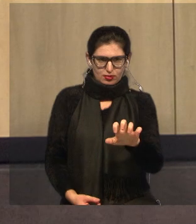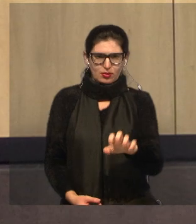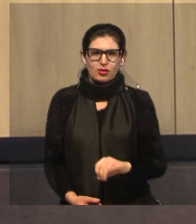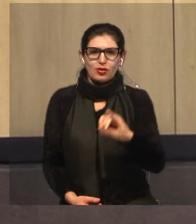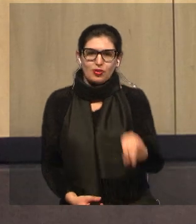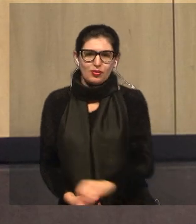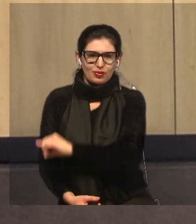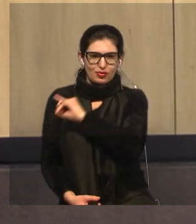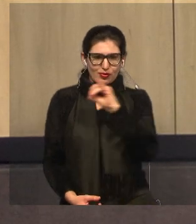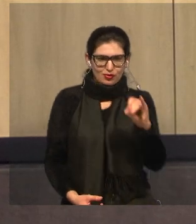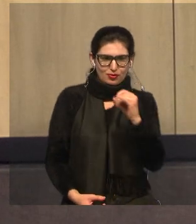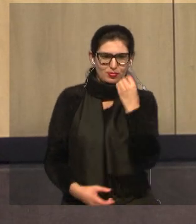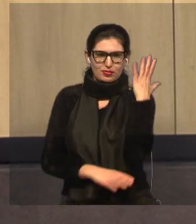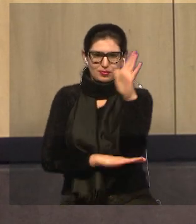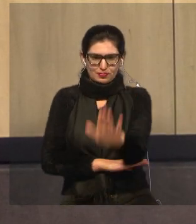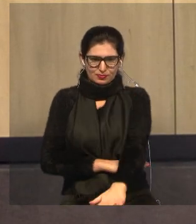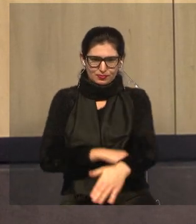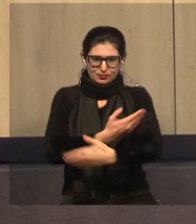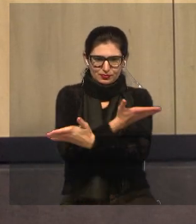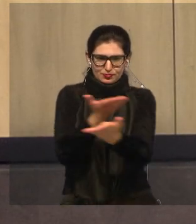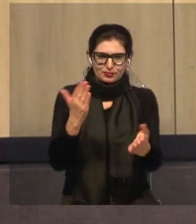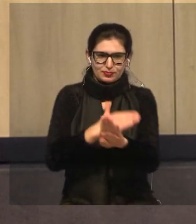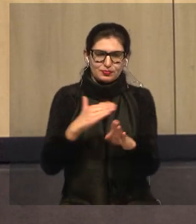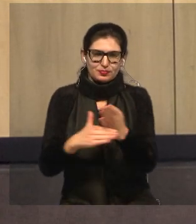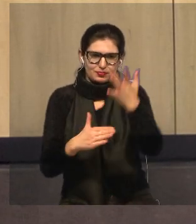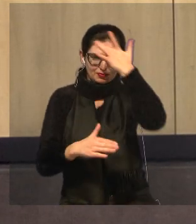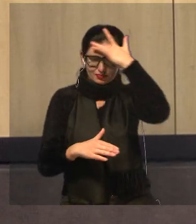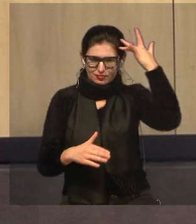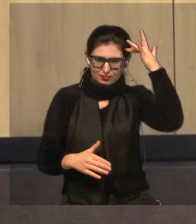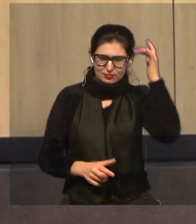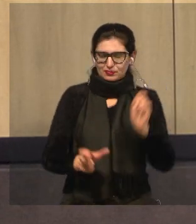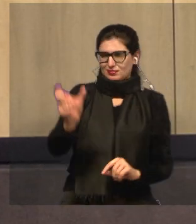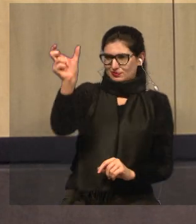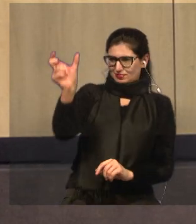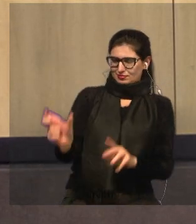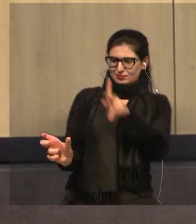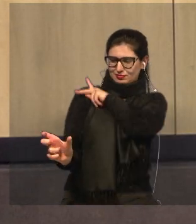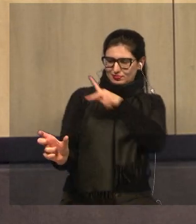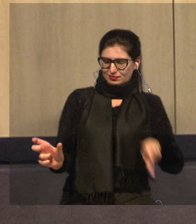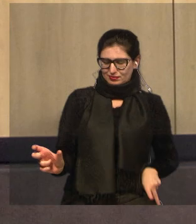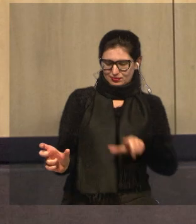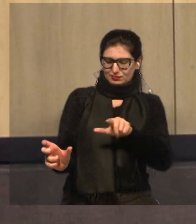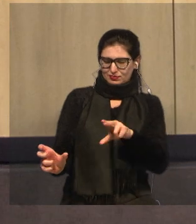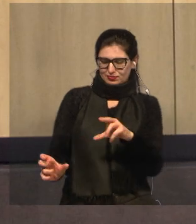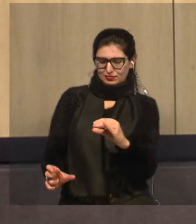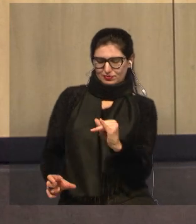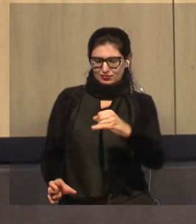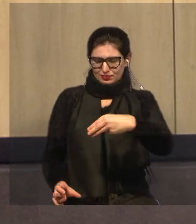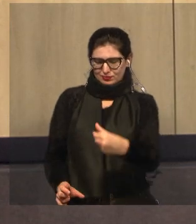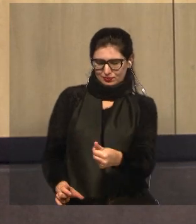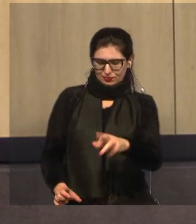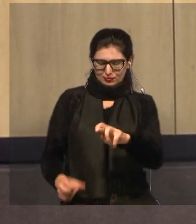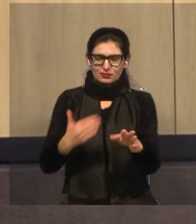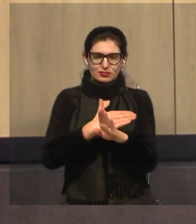Olá, boa tarde a todos. Na figura da nossa presidente da casa, Lucimar Ponciano, cumprimento